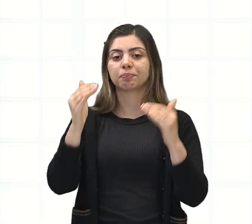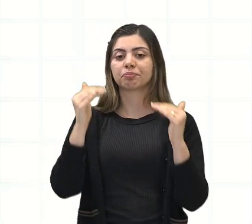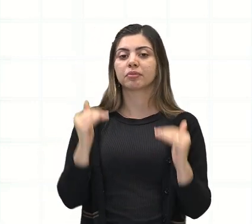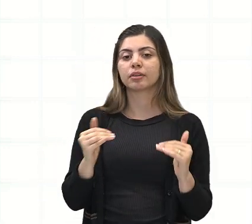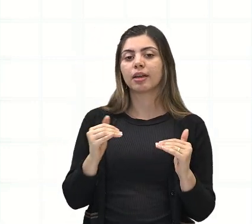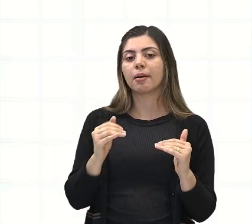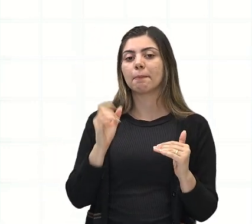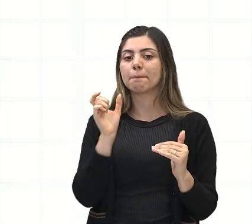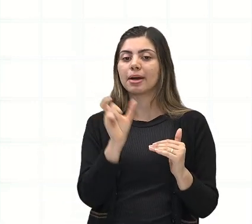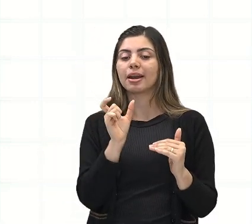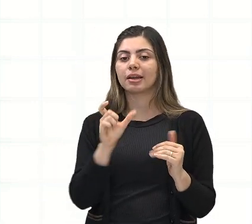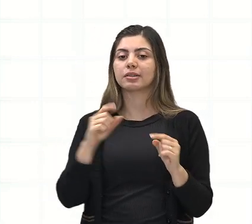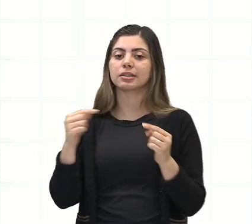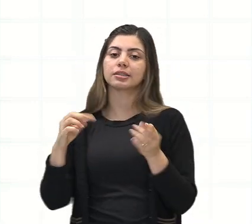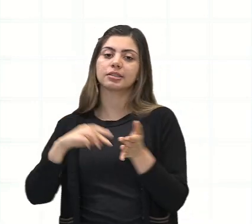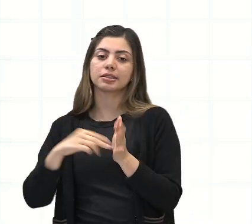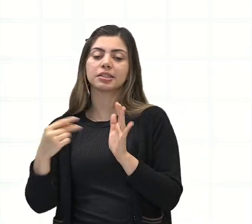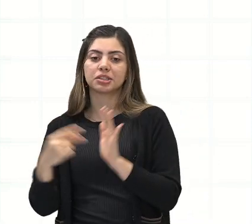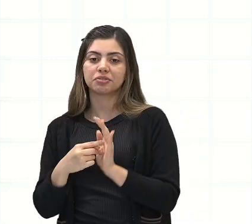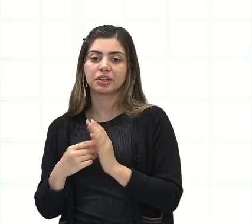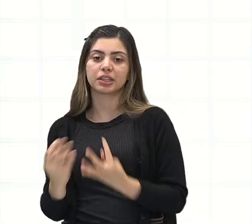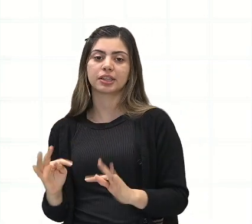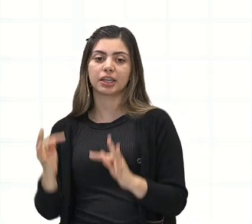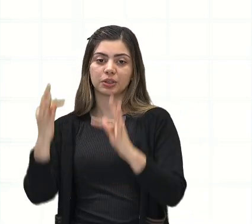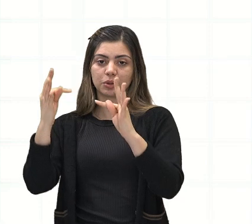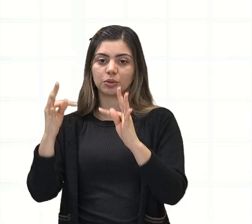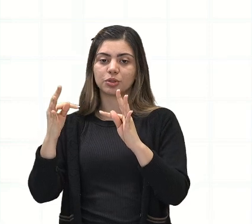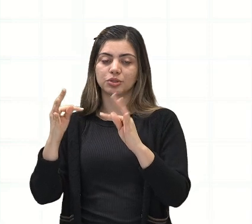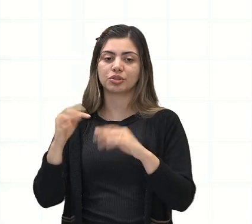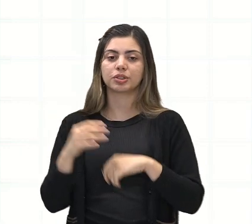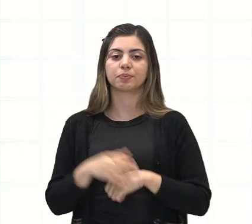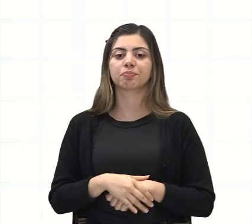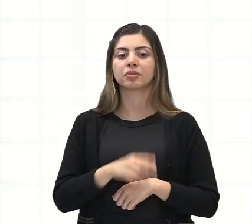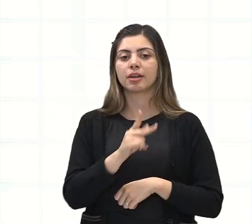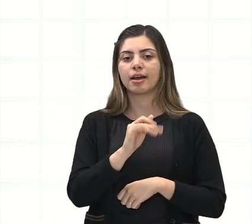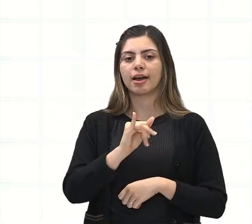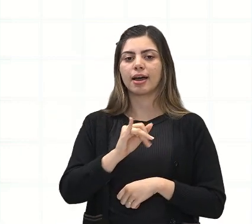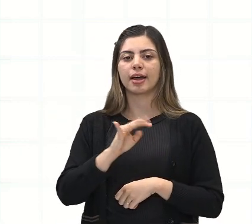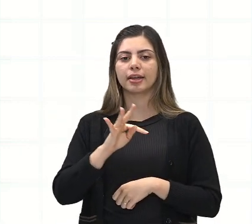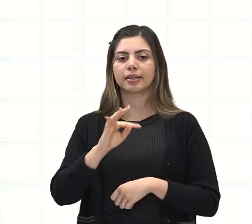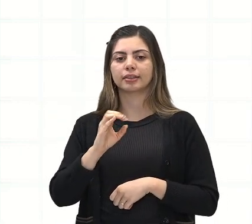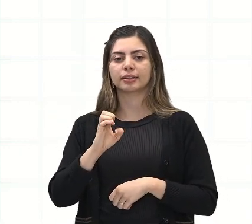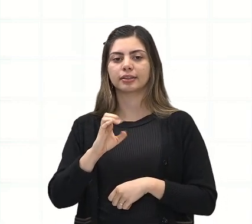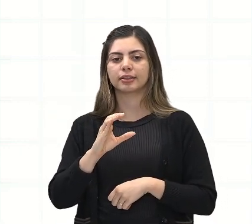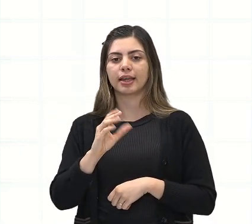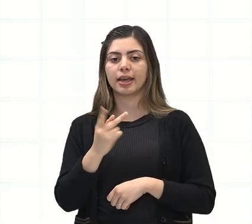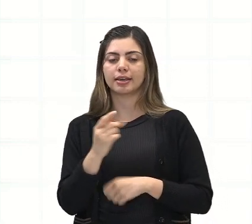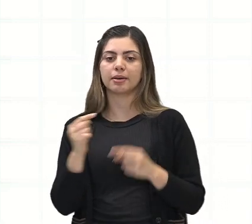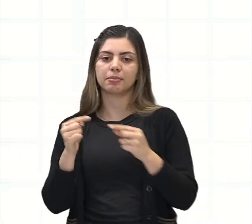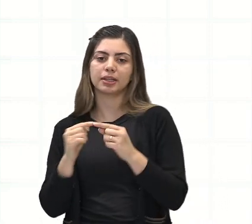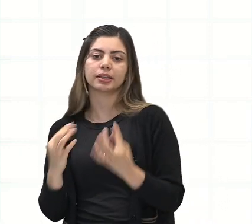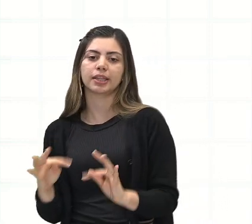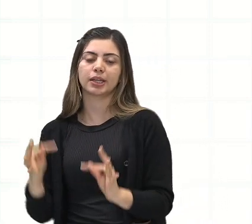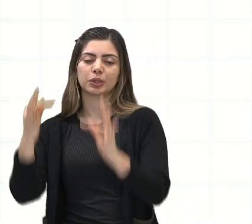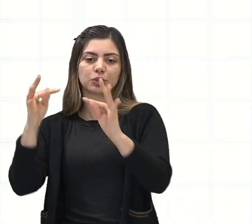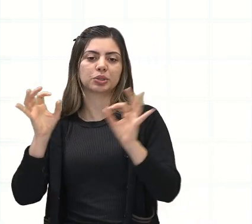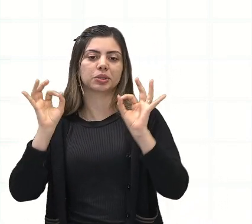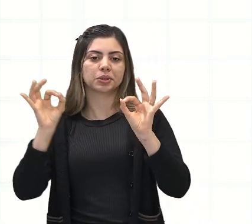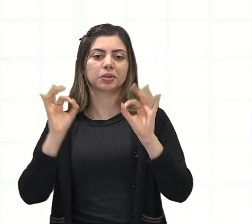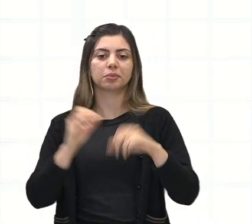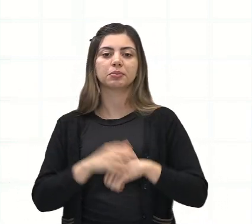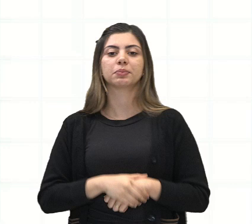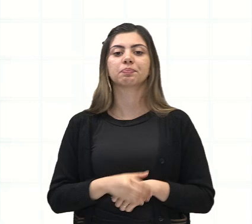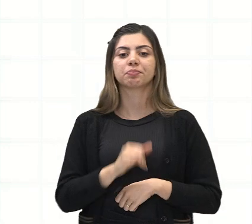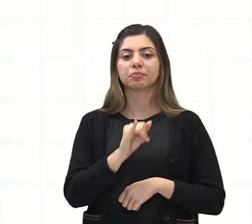palavra high-tech. É uma tecnologia de ponta, eu vou chamar, não, esse computador é high-tech, por exemplo. Toda hora rola